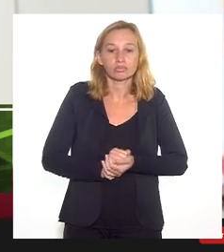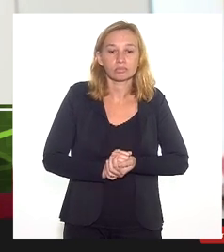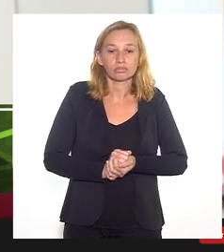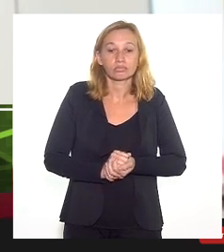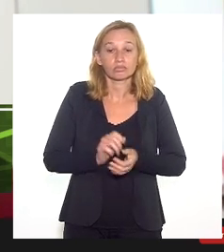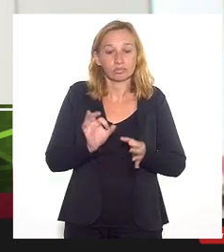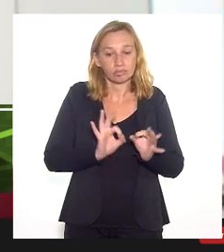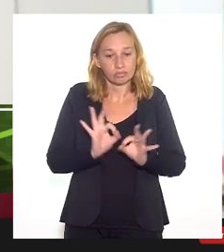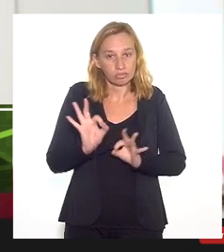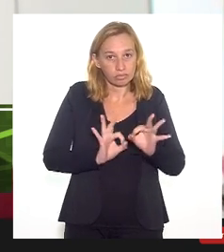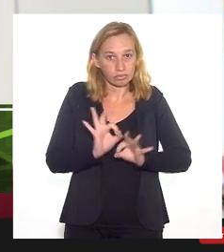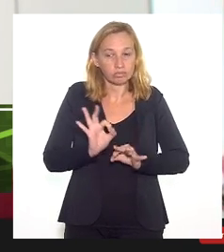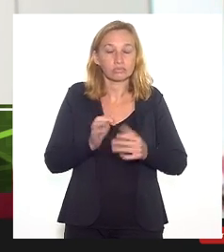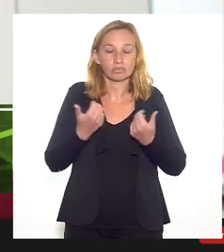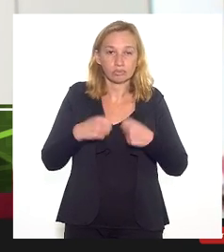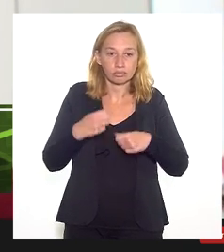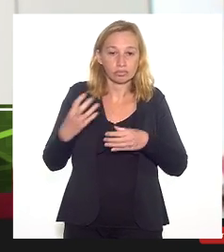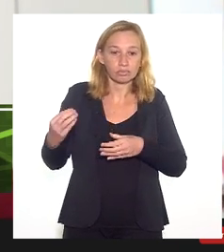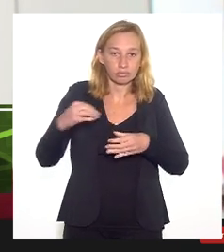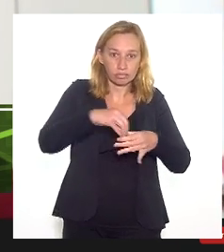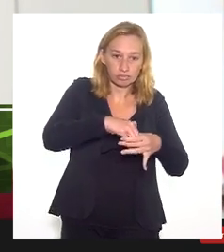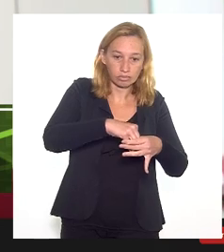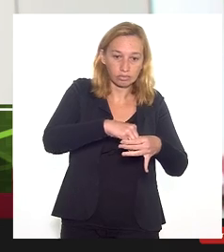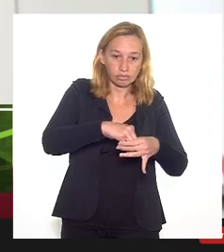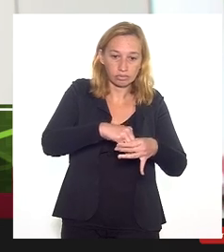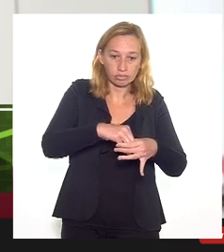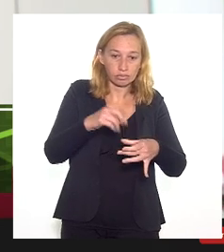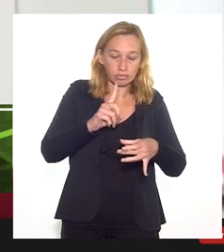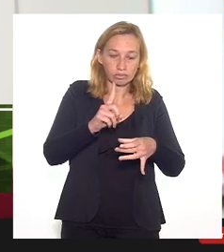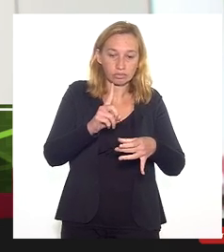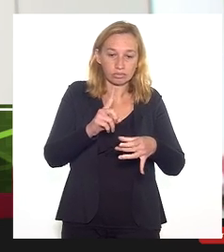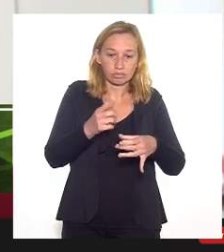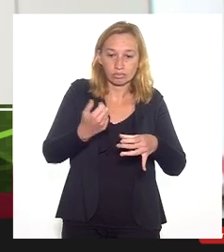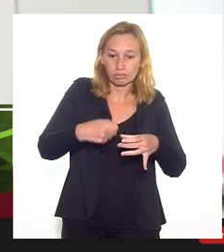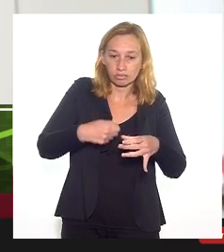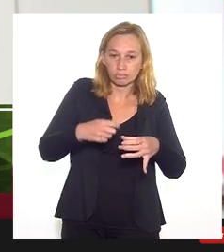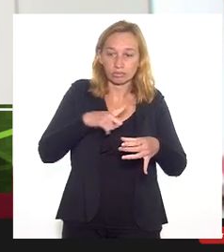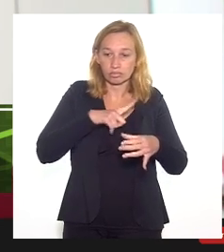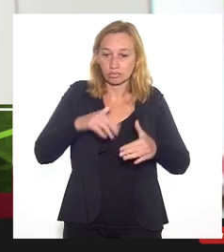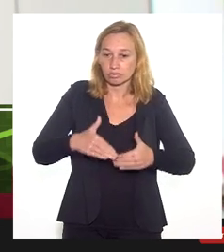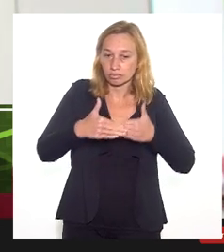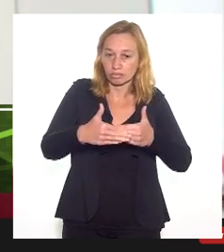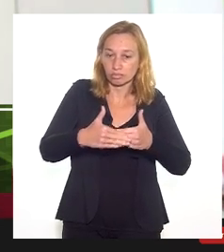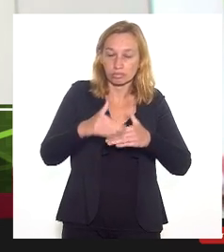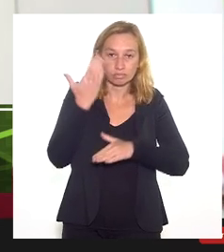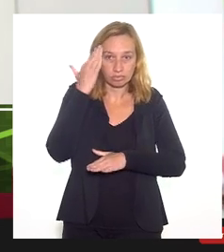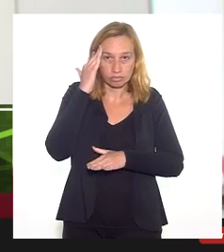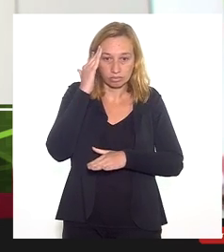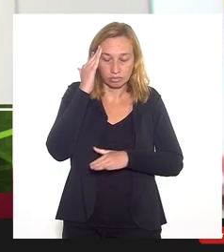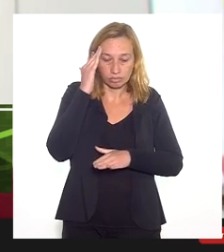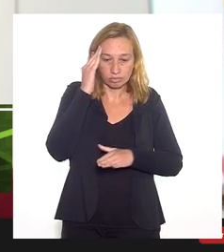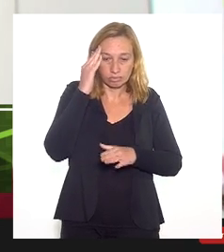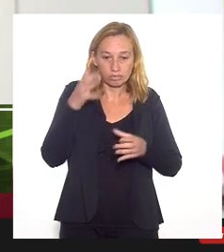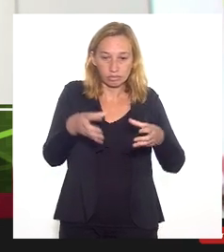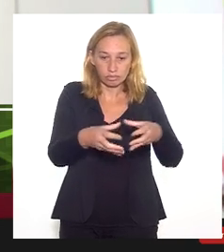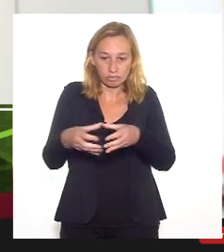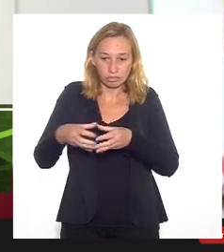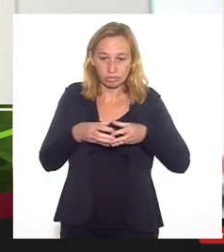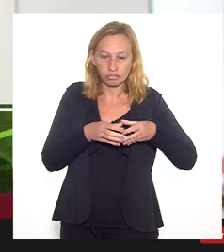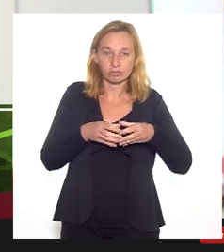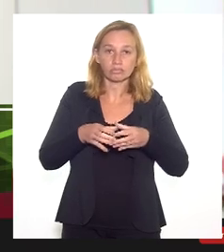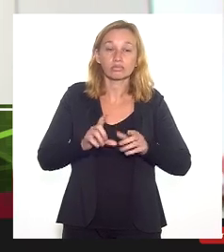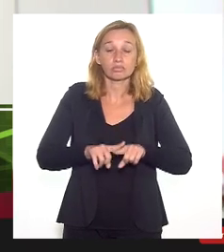esse planejamento ele tem que incorporar então é necessário que haja um avanço nesse entendimento para conjunto das categorias